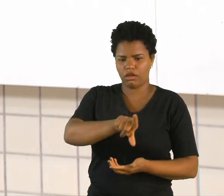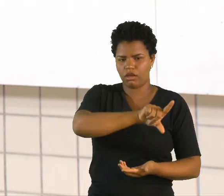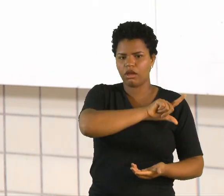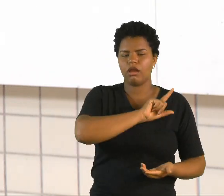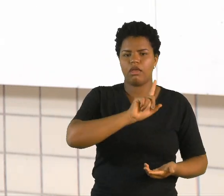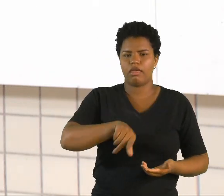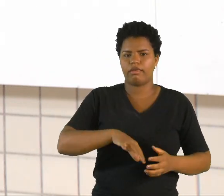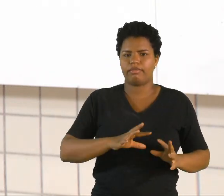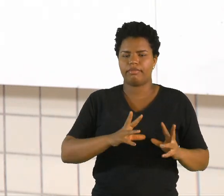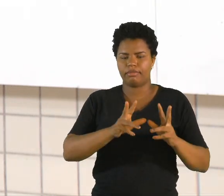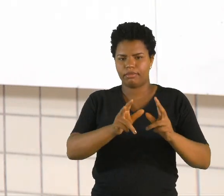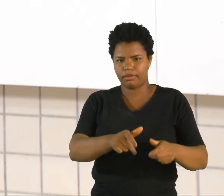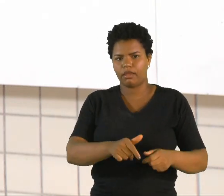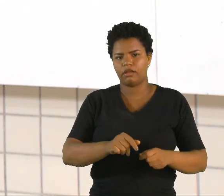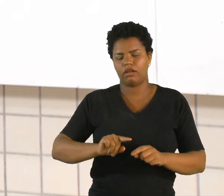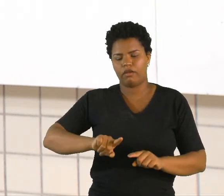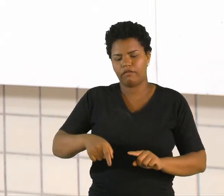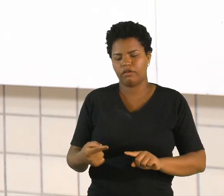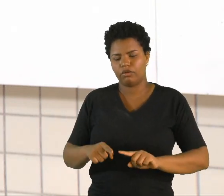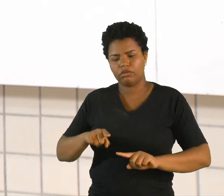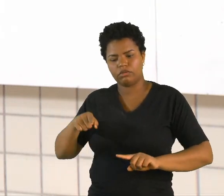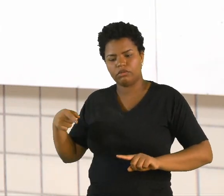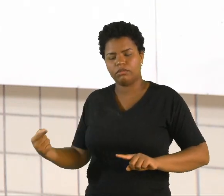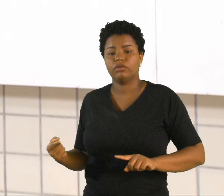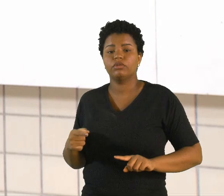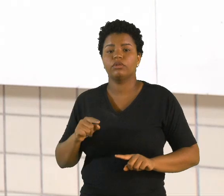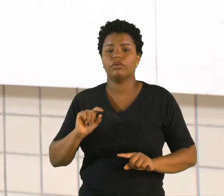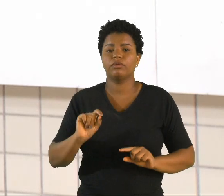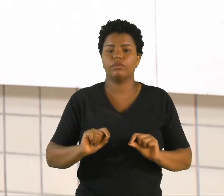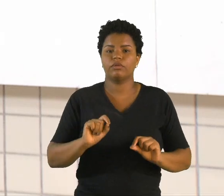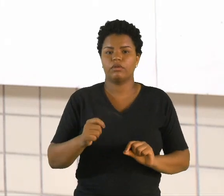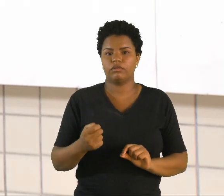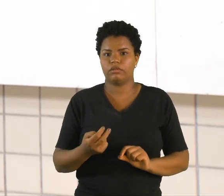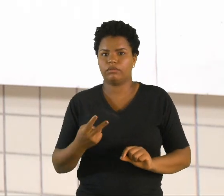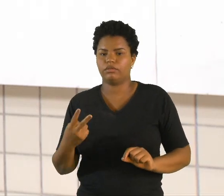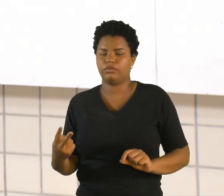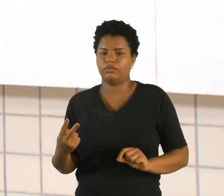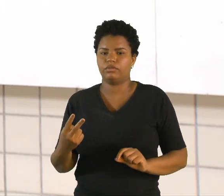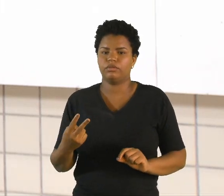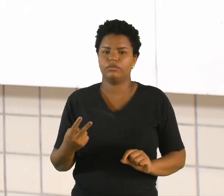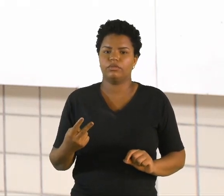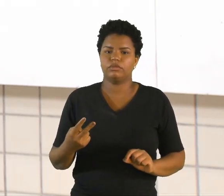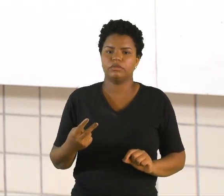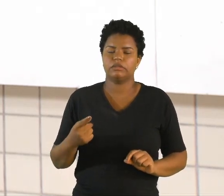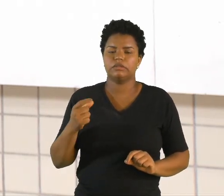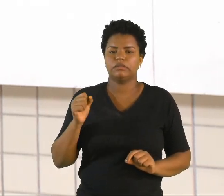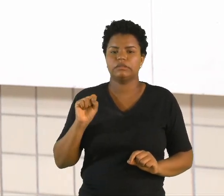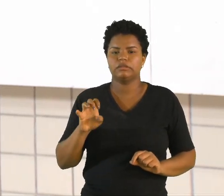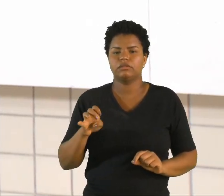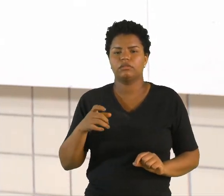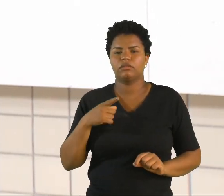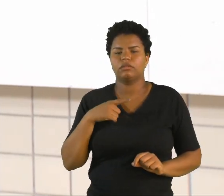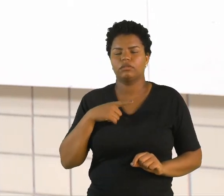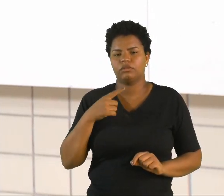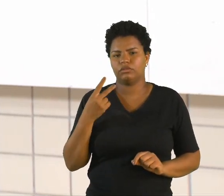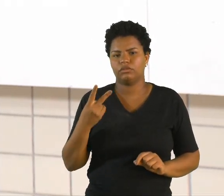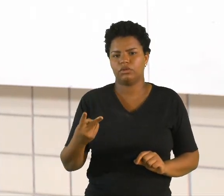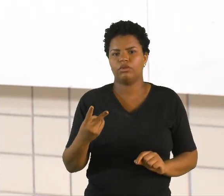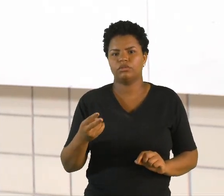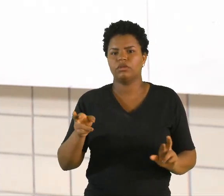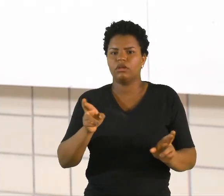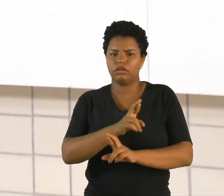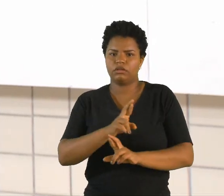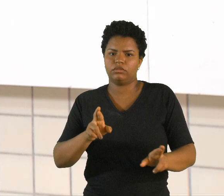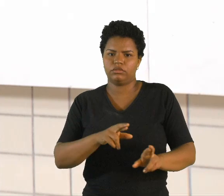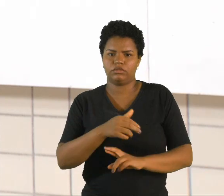inteiro. E depois da vírgula tem quantos números? 2. Então, se tem 2, eu vou relacionar ao